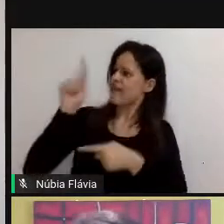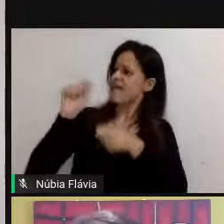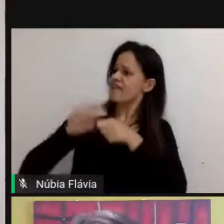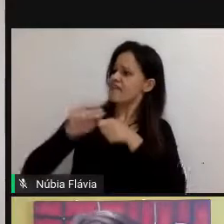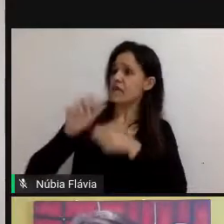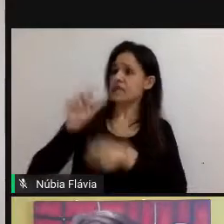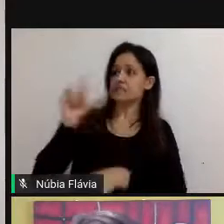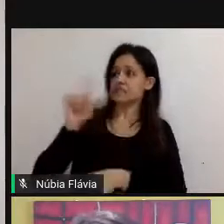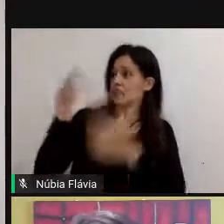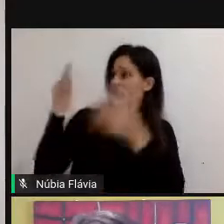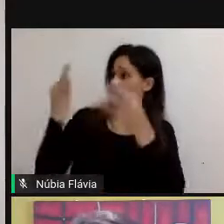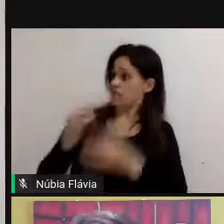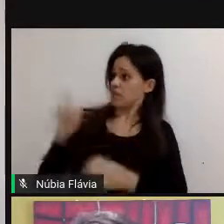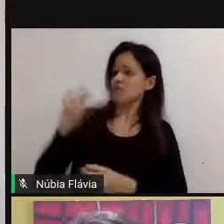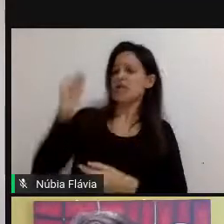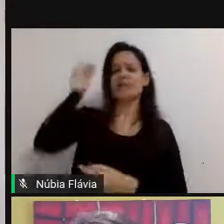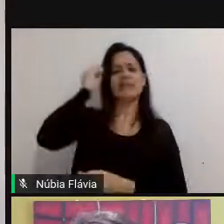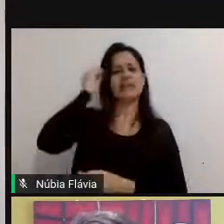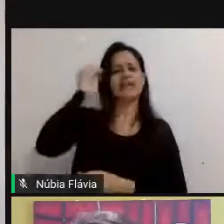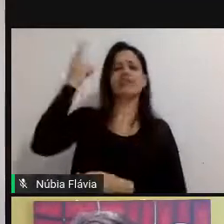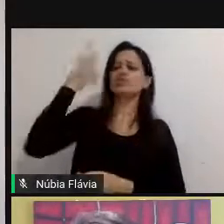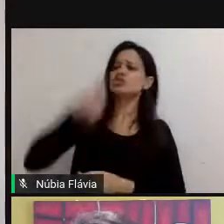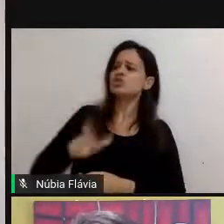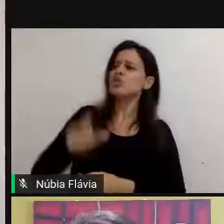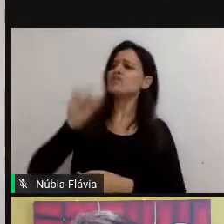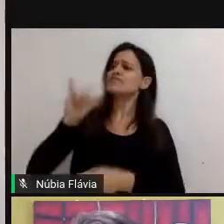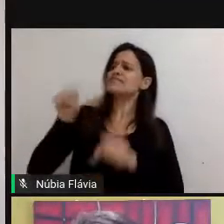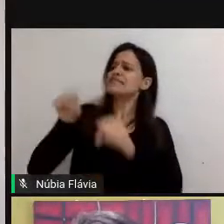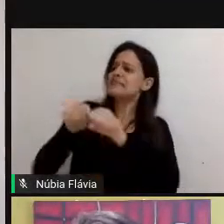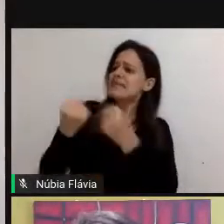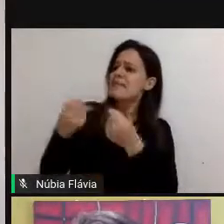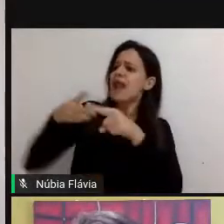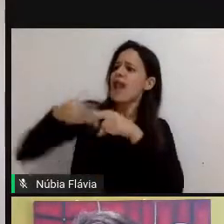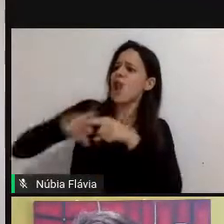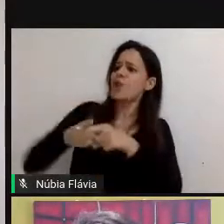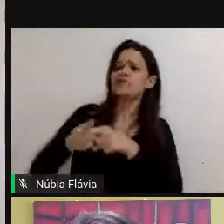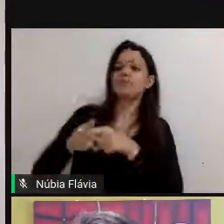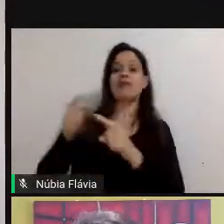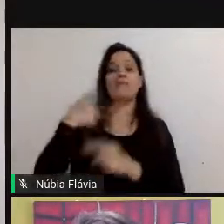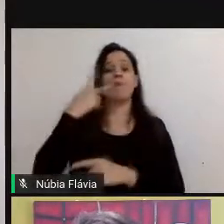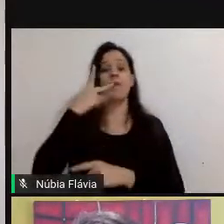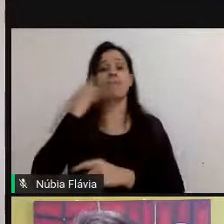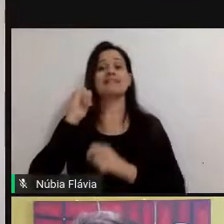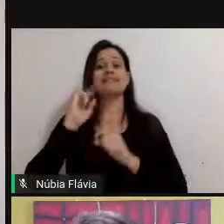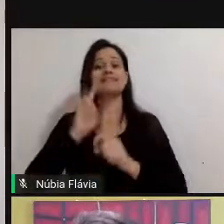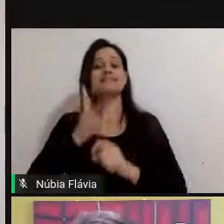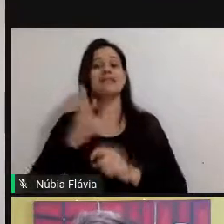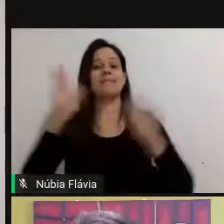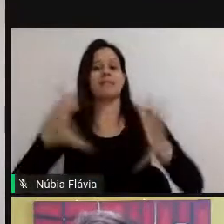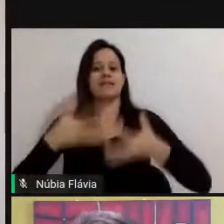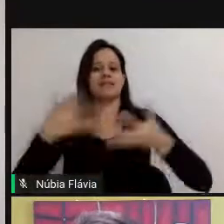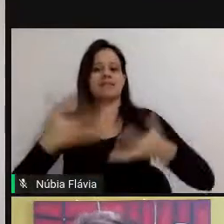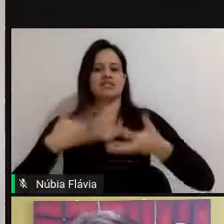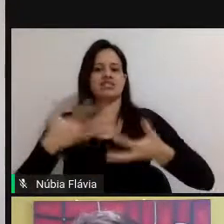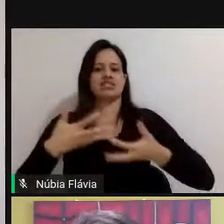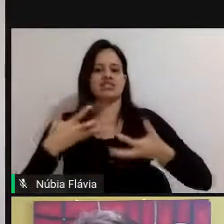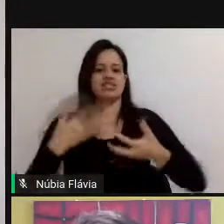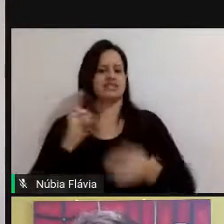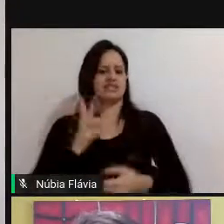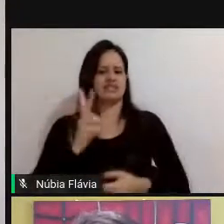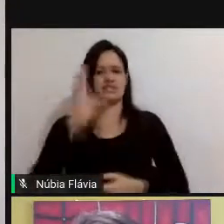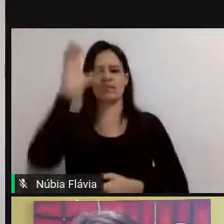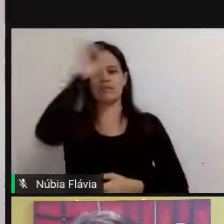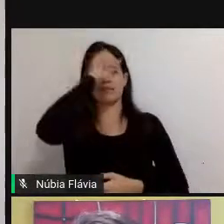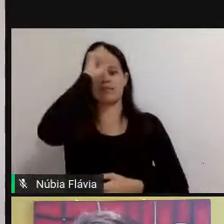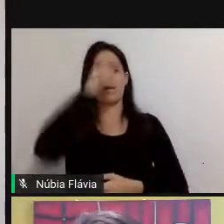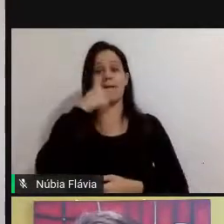der certo, você tenta de novo. Se quebrar, a gente conserta. Ele me incentivava muito a fazer realmente as coisas que eu tinha vontade de aprender. Já